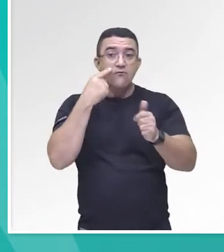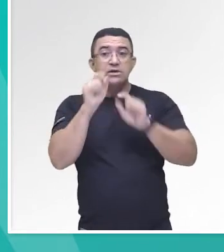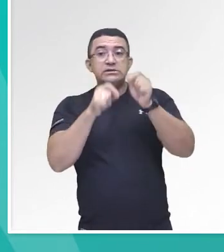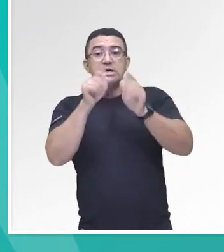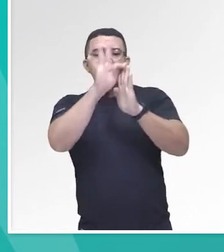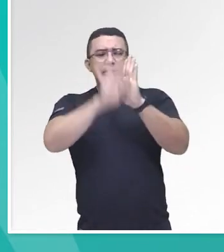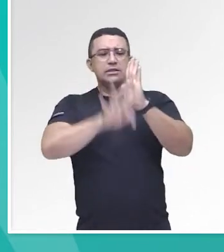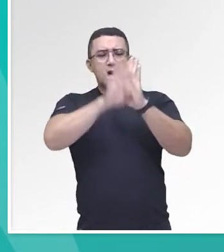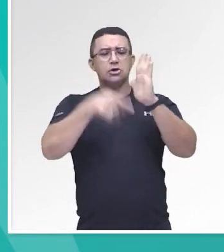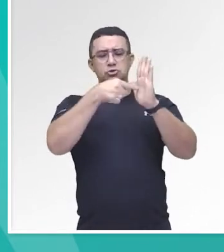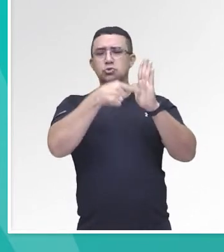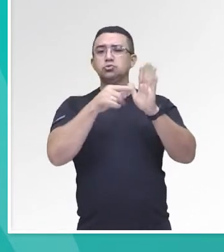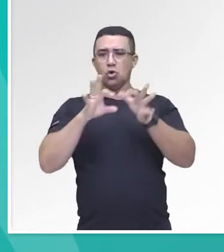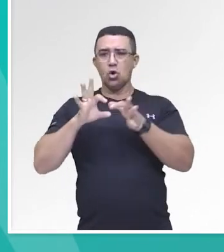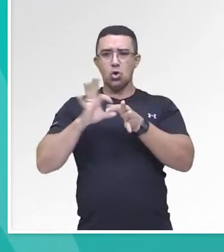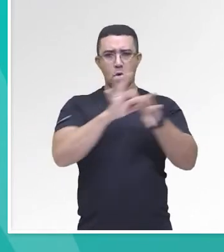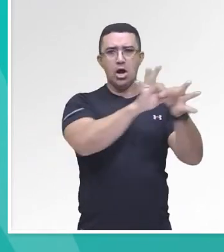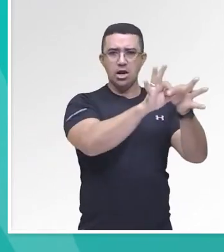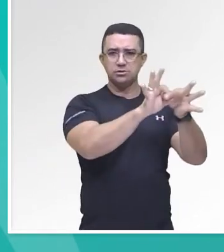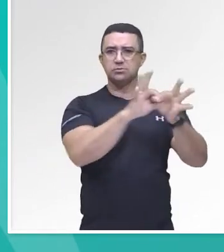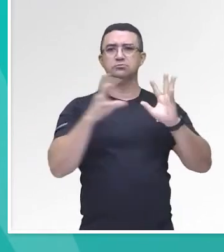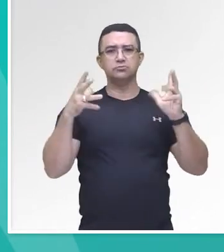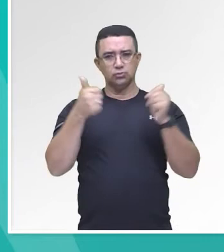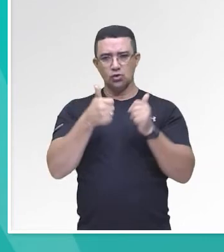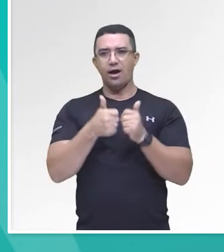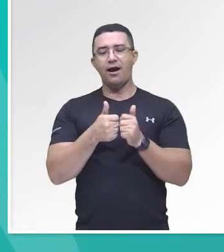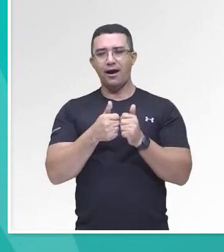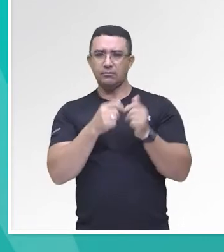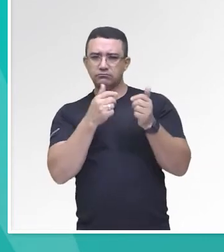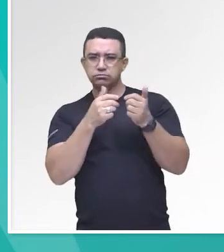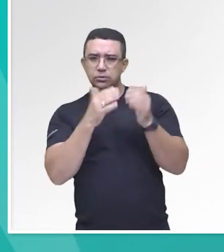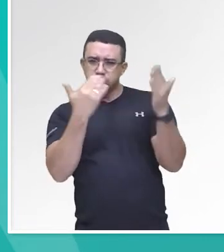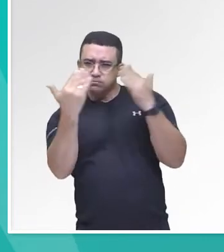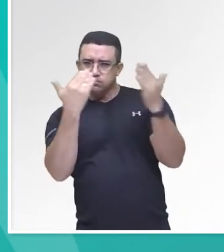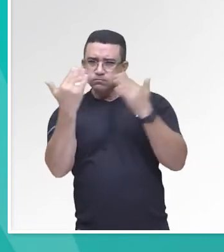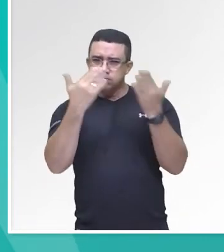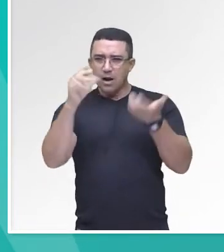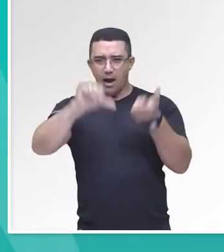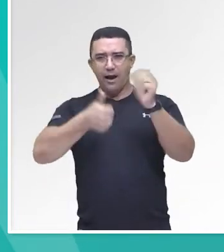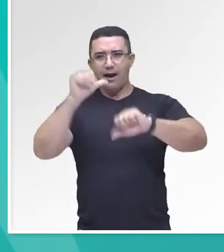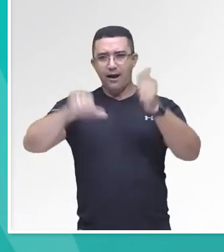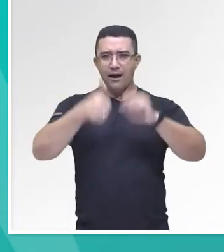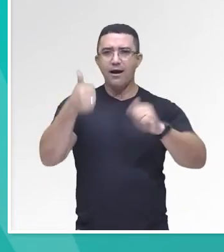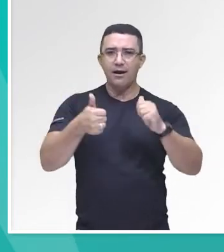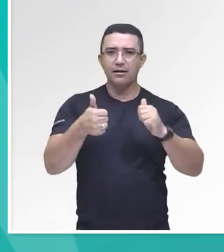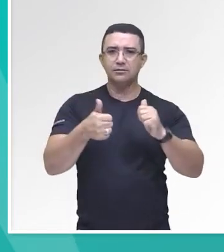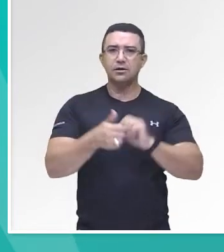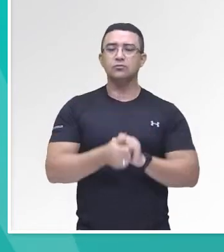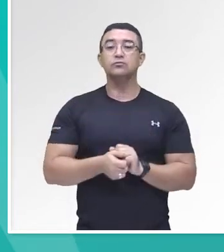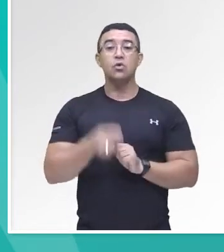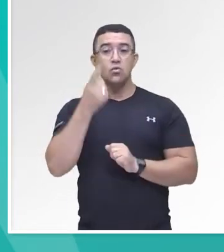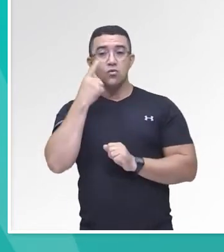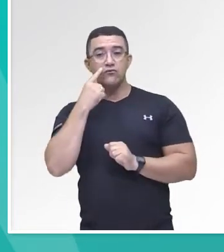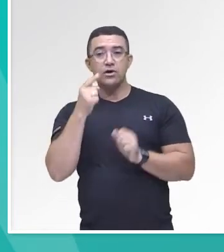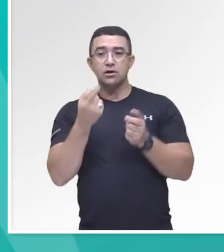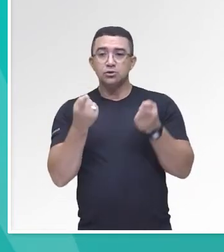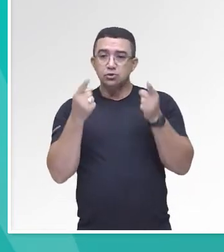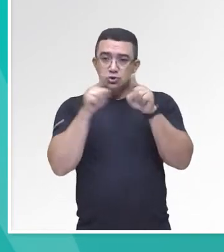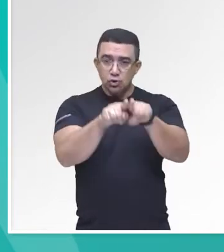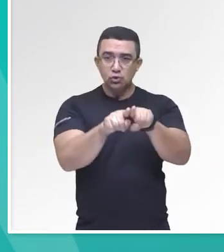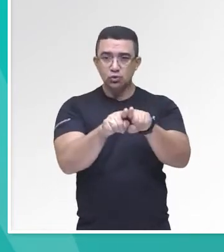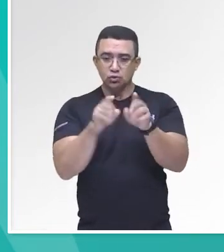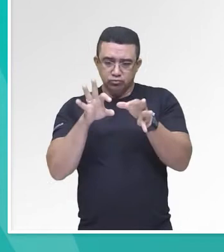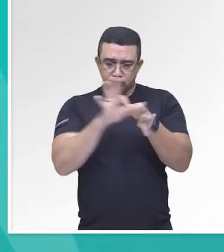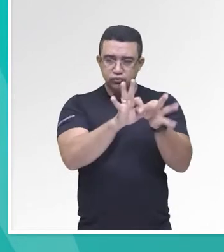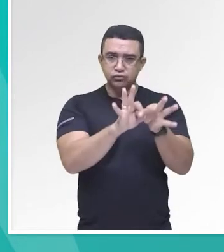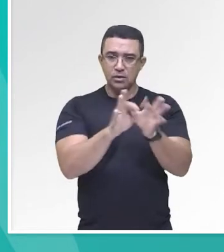bem construído, nesse processo de junção das partes, né, da junção de uma oração com a outra, da junção de um